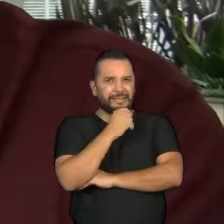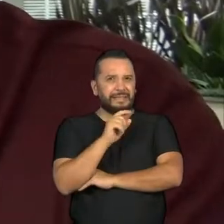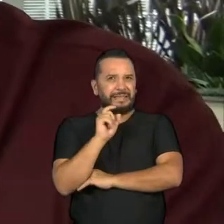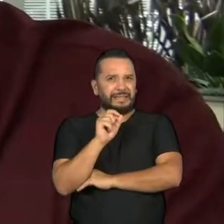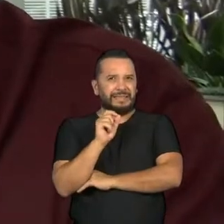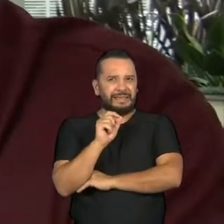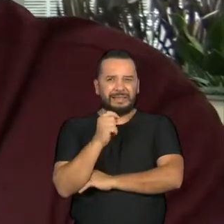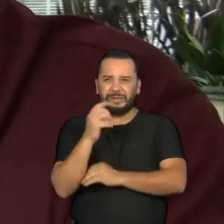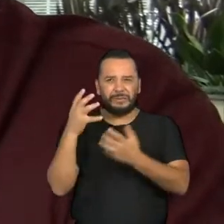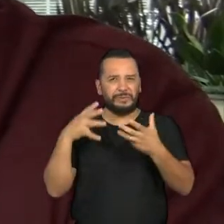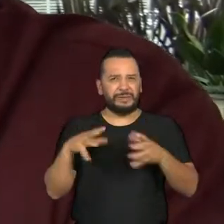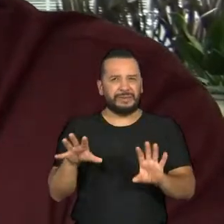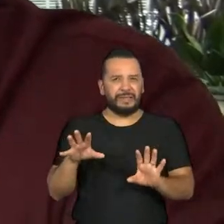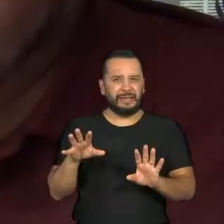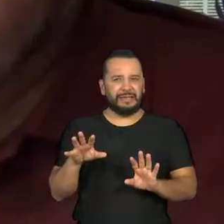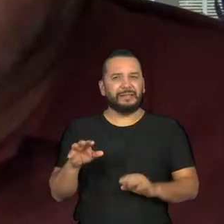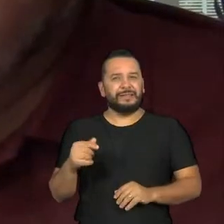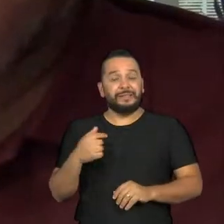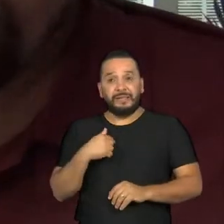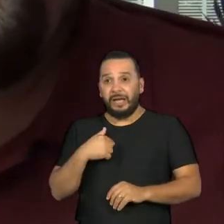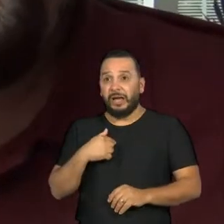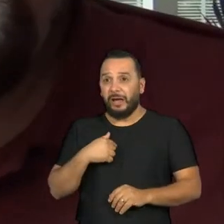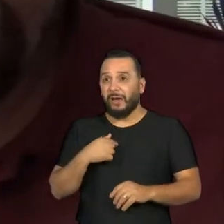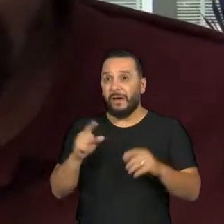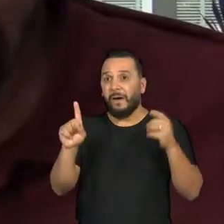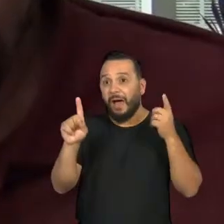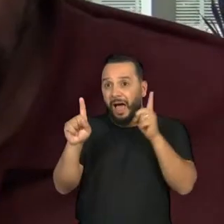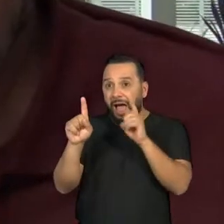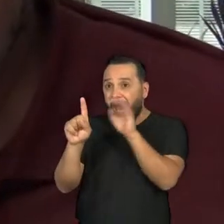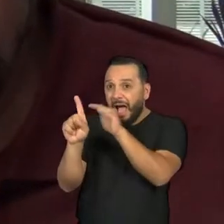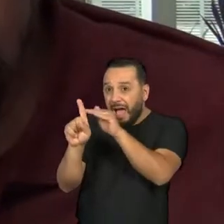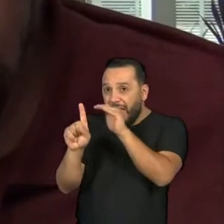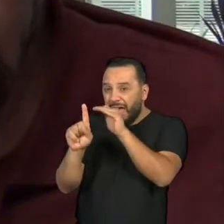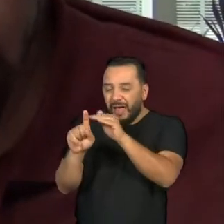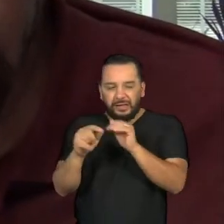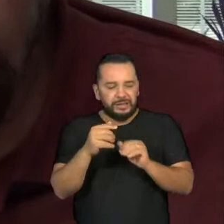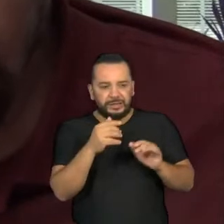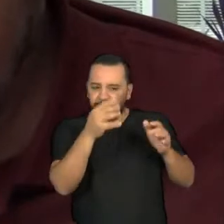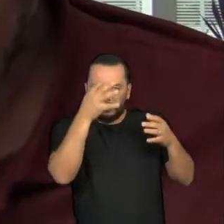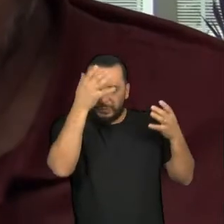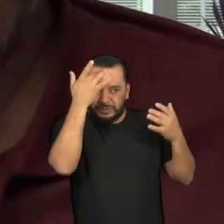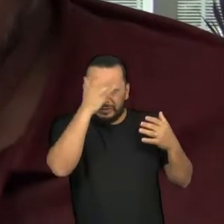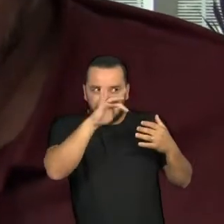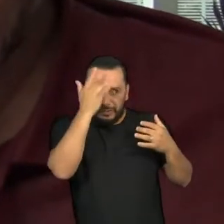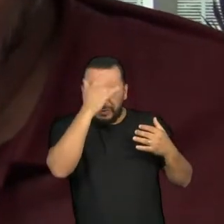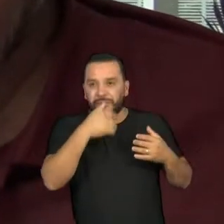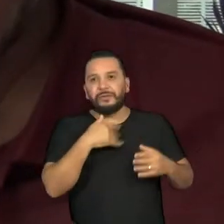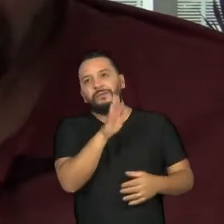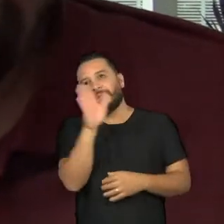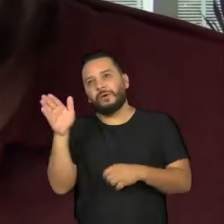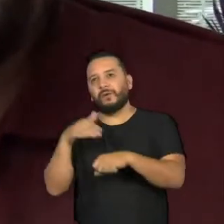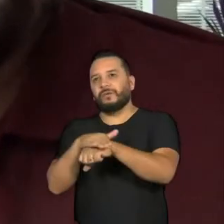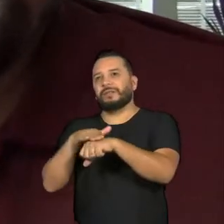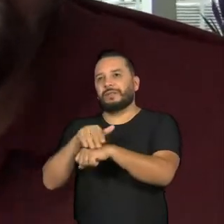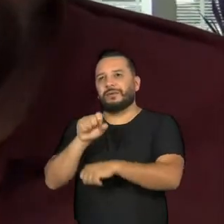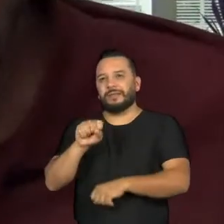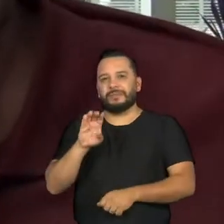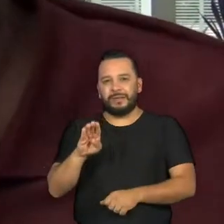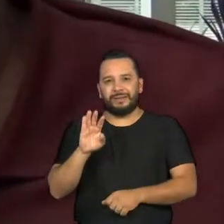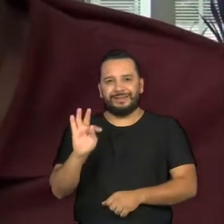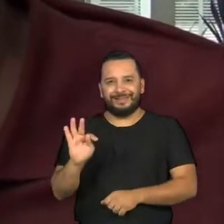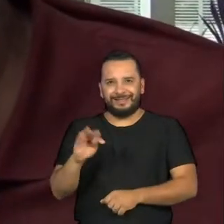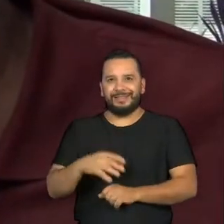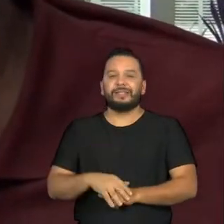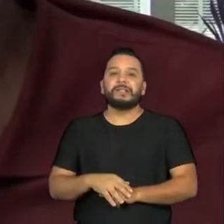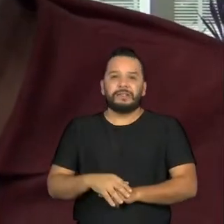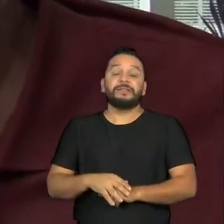quero fazer, tal. E você concordou de ir lá conversar no SBT. E a coisa mais bonita que teve